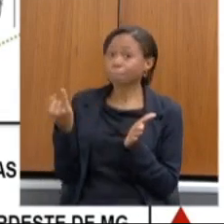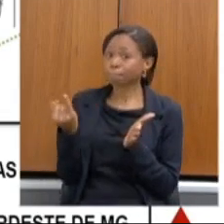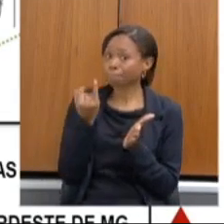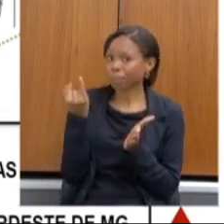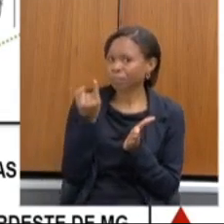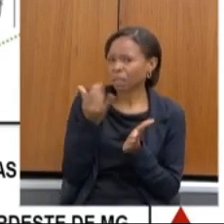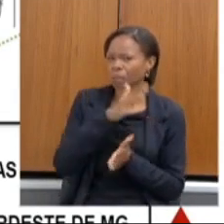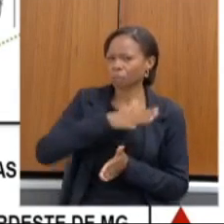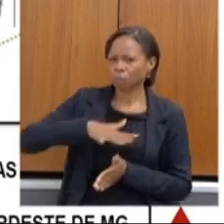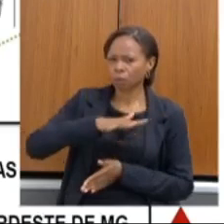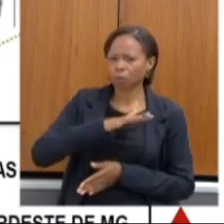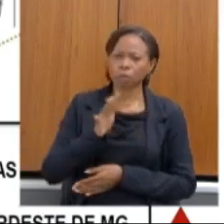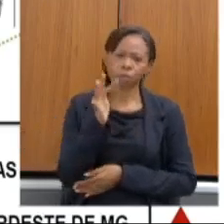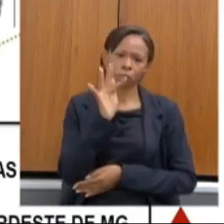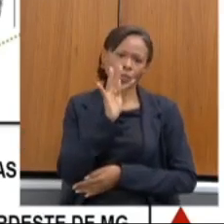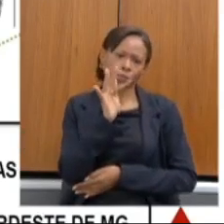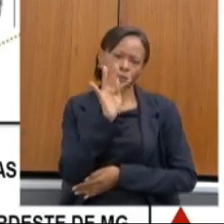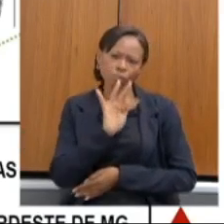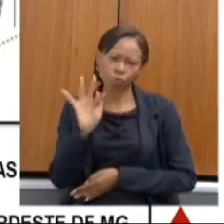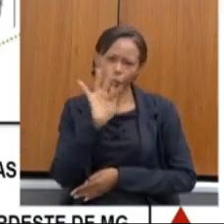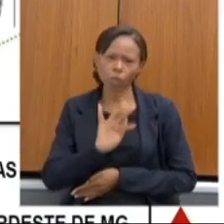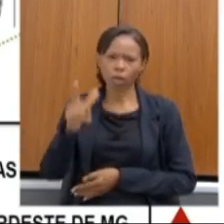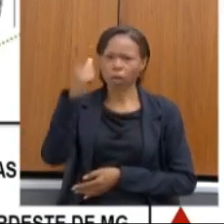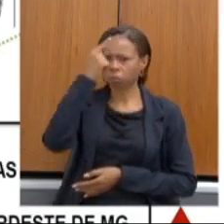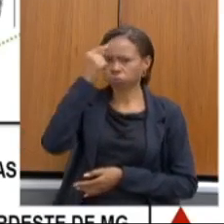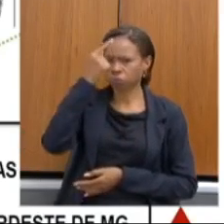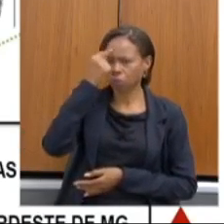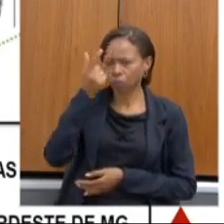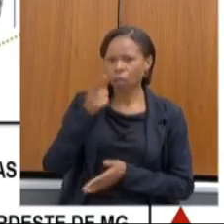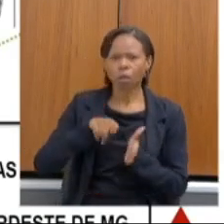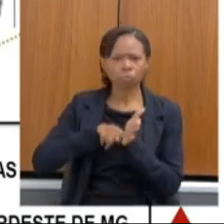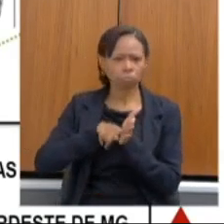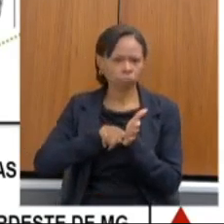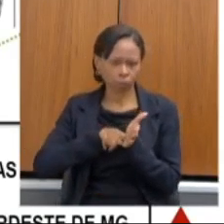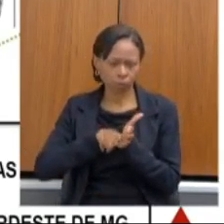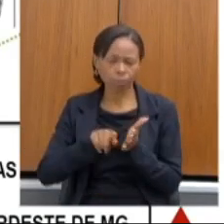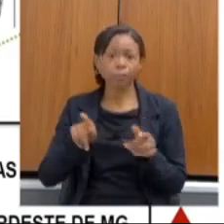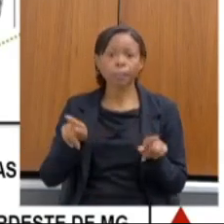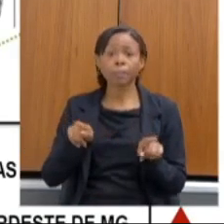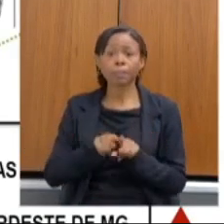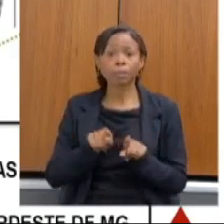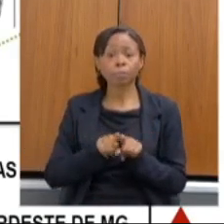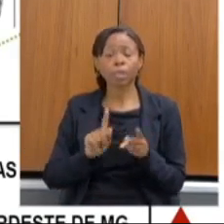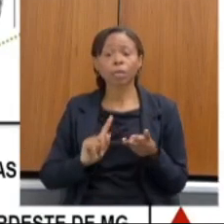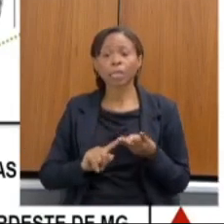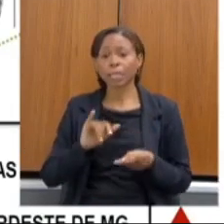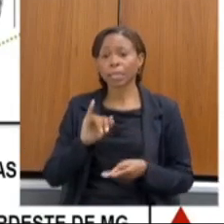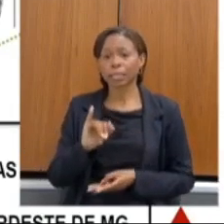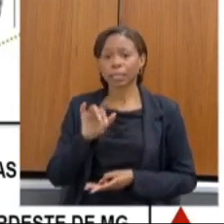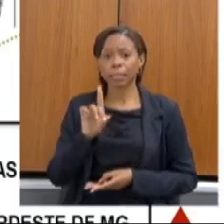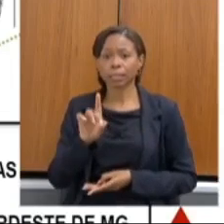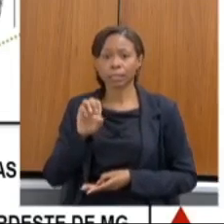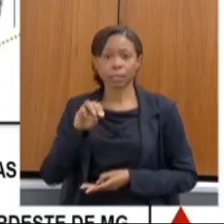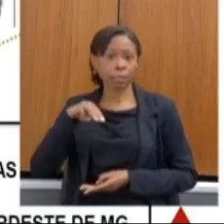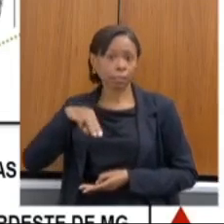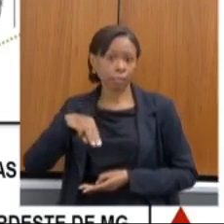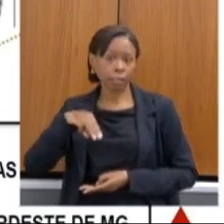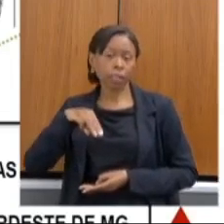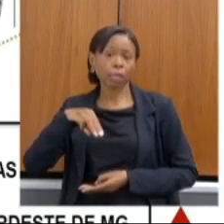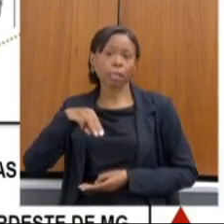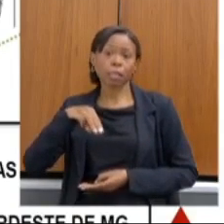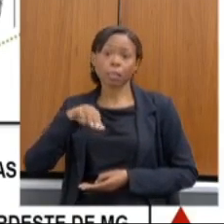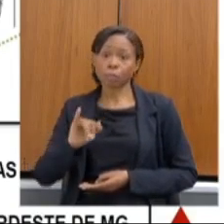acadêmica para a comunidade é de pesquisadores Depois temos o ID me né que tem um grande